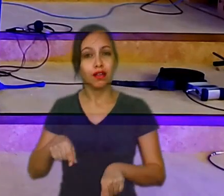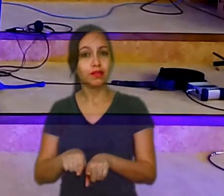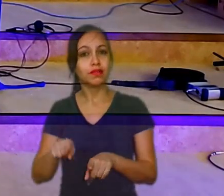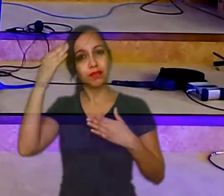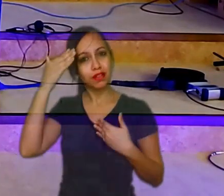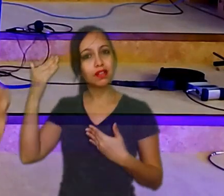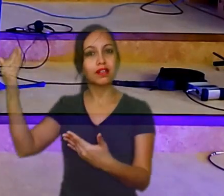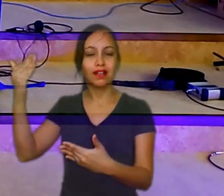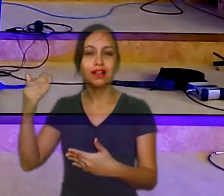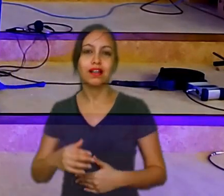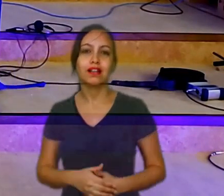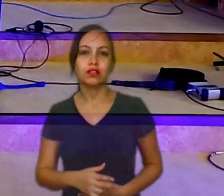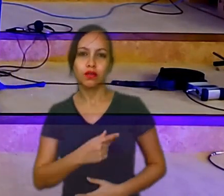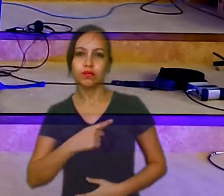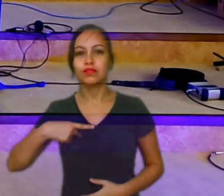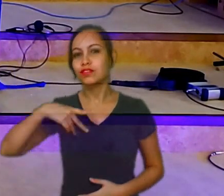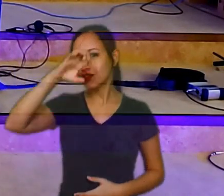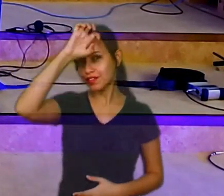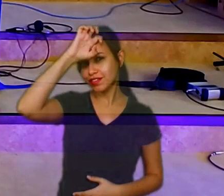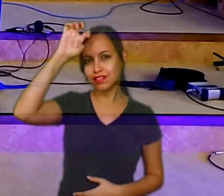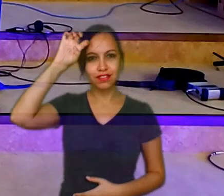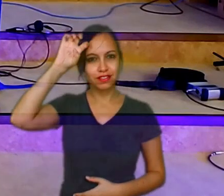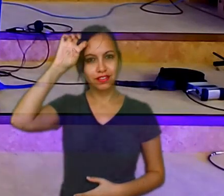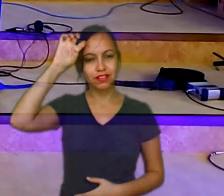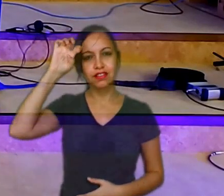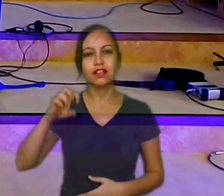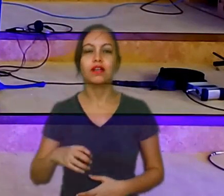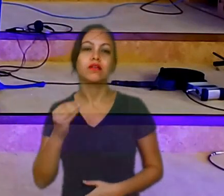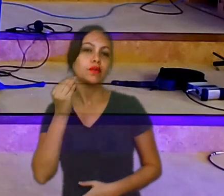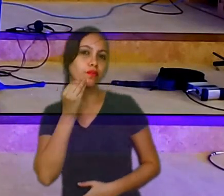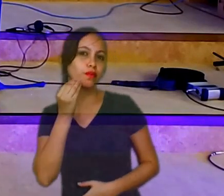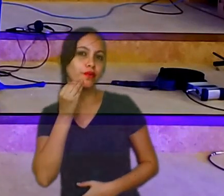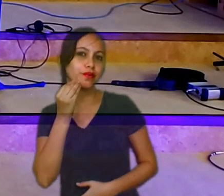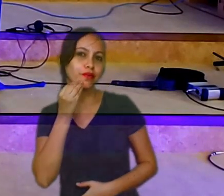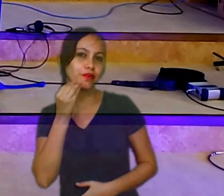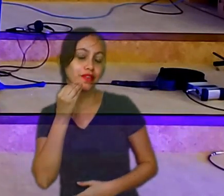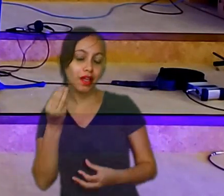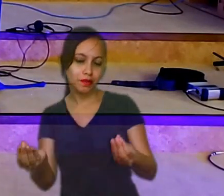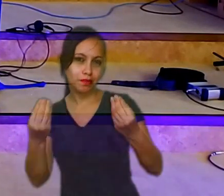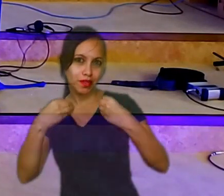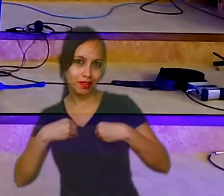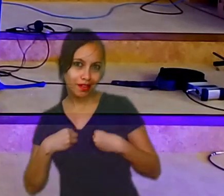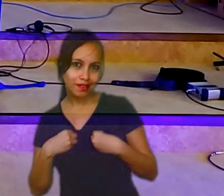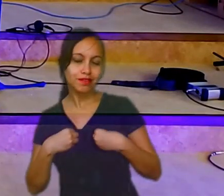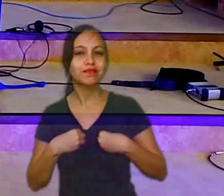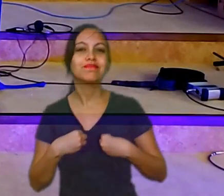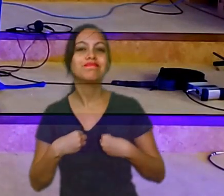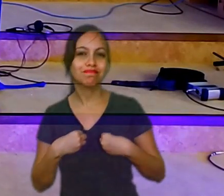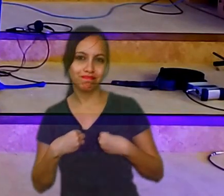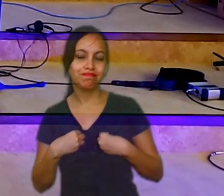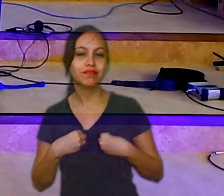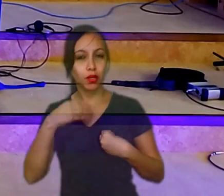também ao nosso pastor Elias por essa oportunidade que ele me concede de